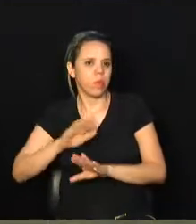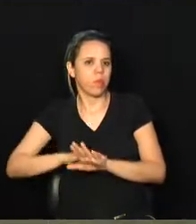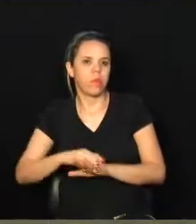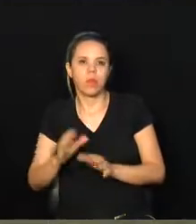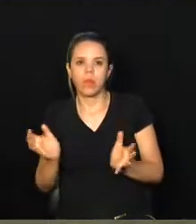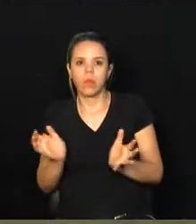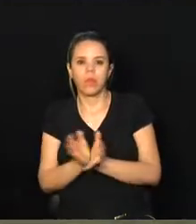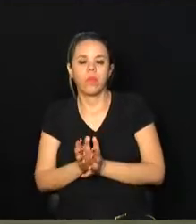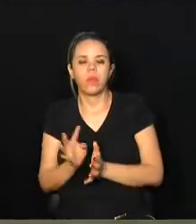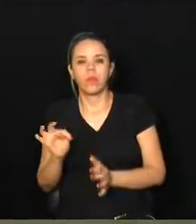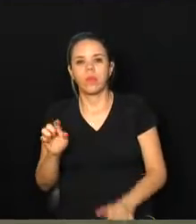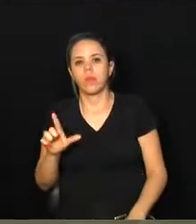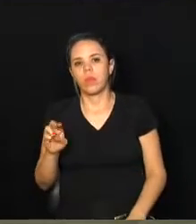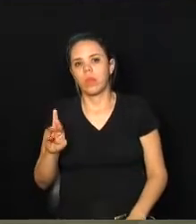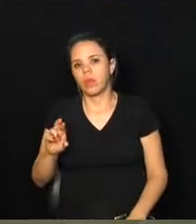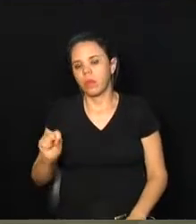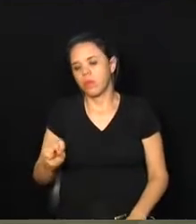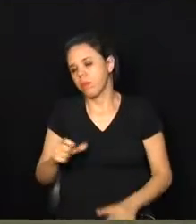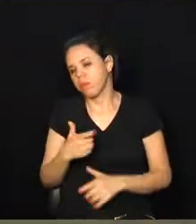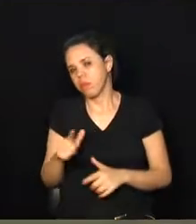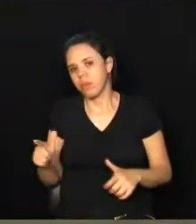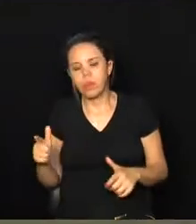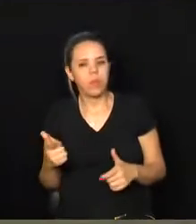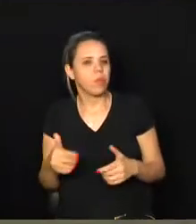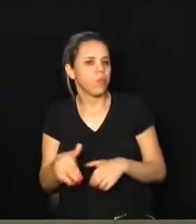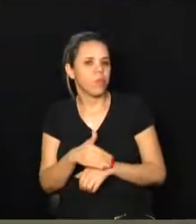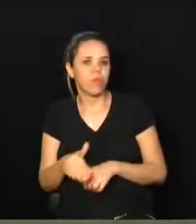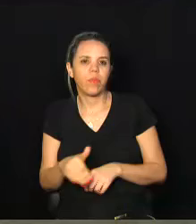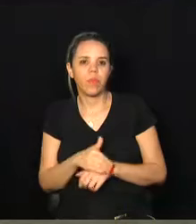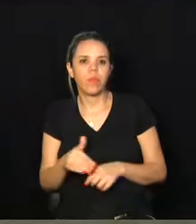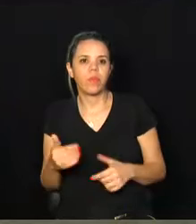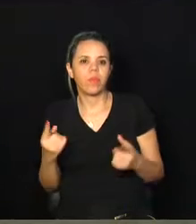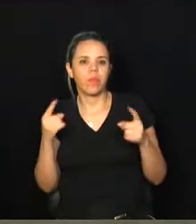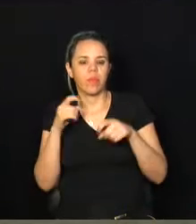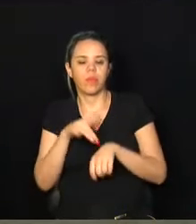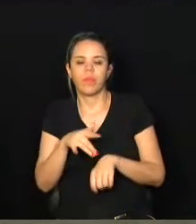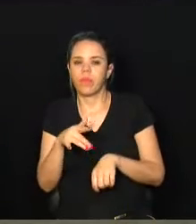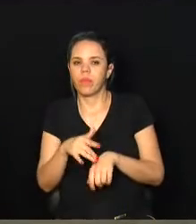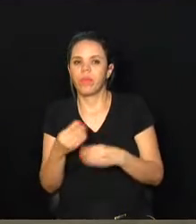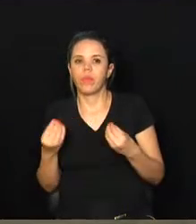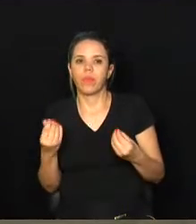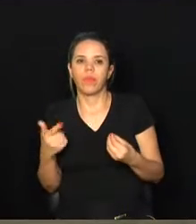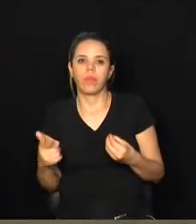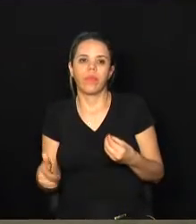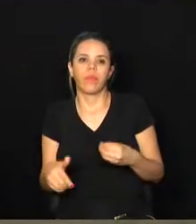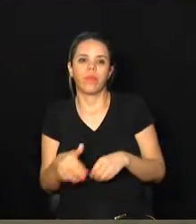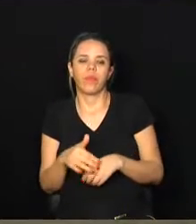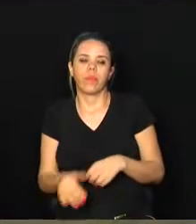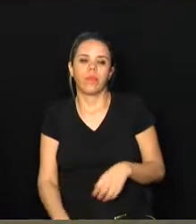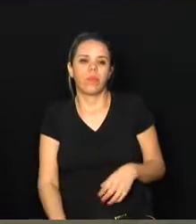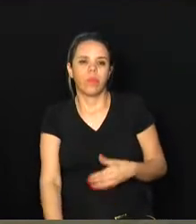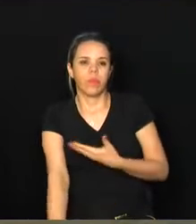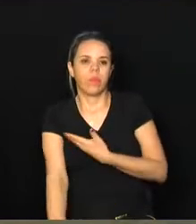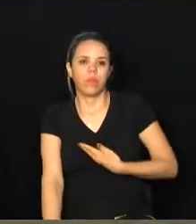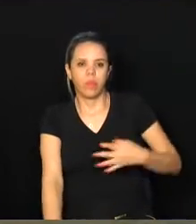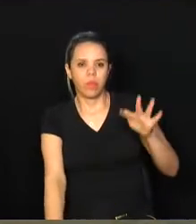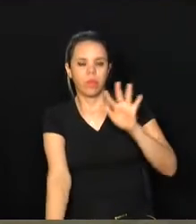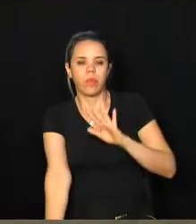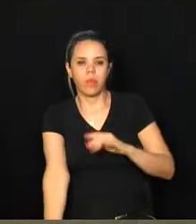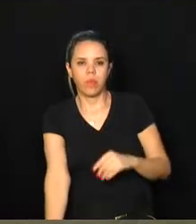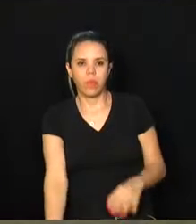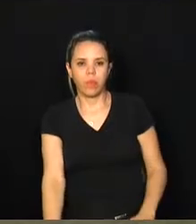da Telebrás. Não passa. Não tem rua. Pô, como é que a gente não tem rua? O governo federal põe